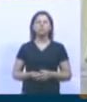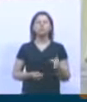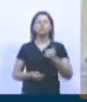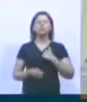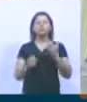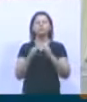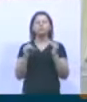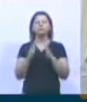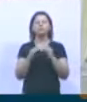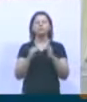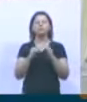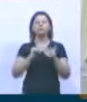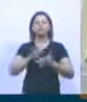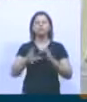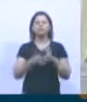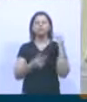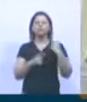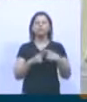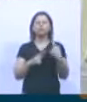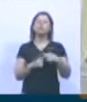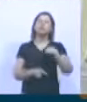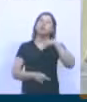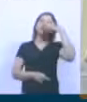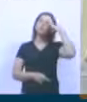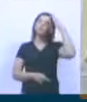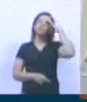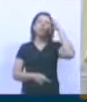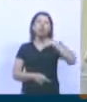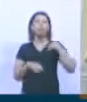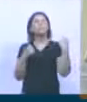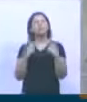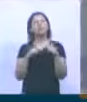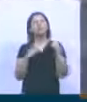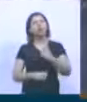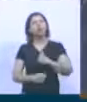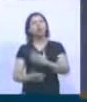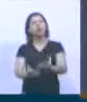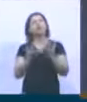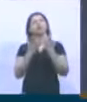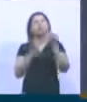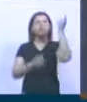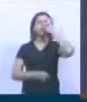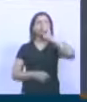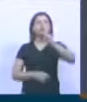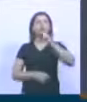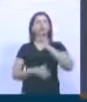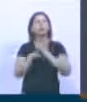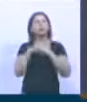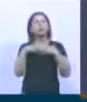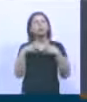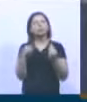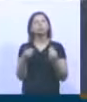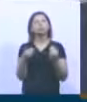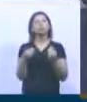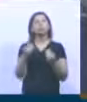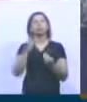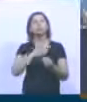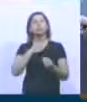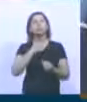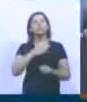peço, porque eu sei que eu preciso. Então eu quero, Senhor, ser curado dos